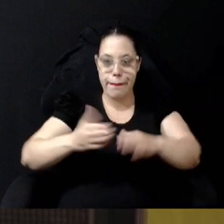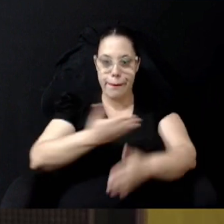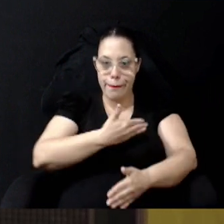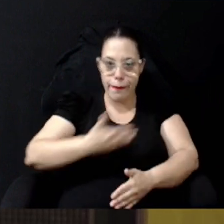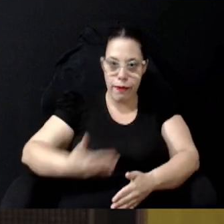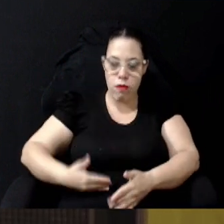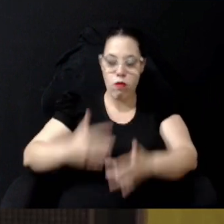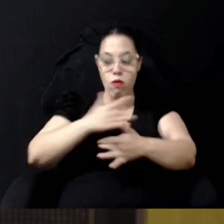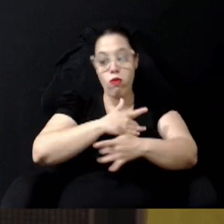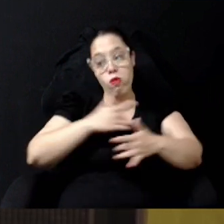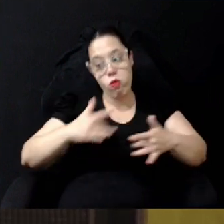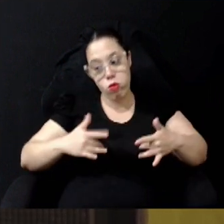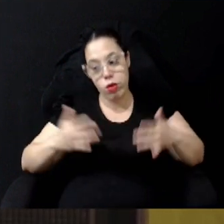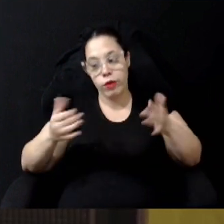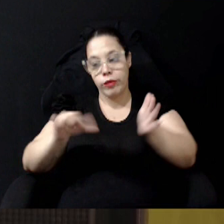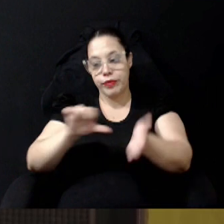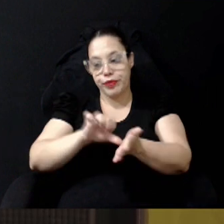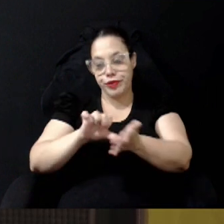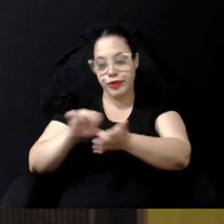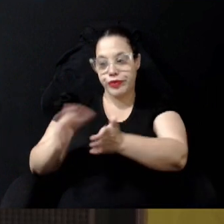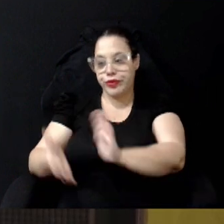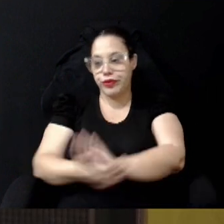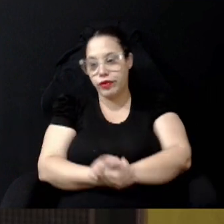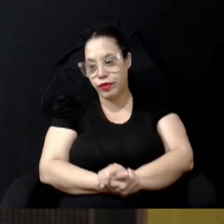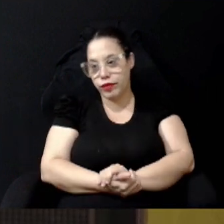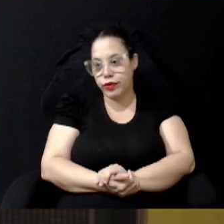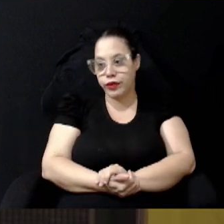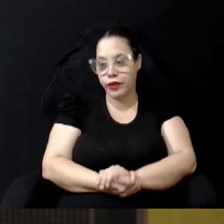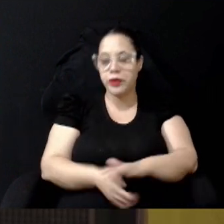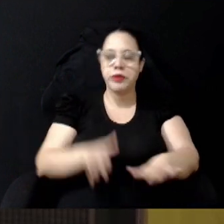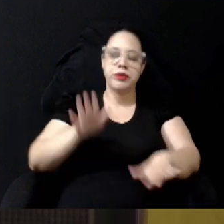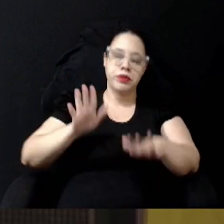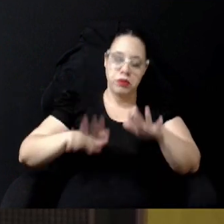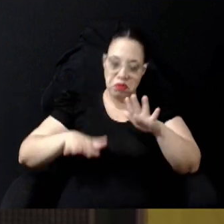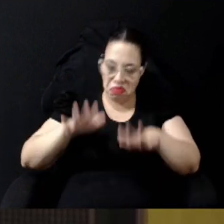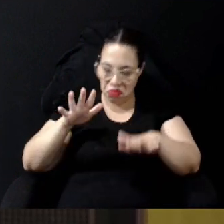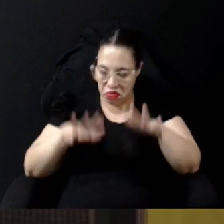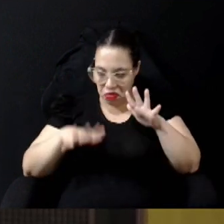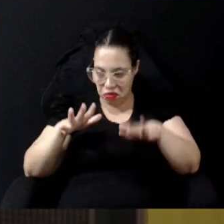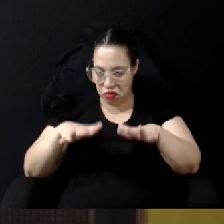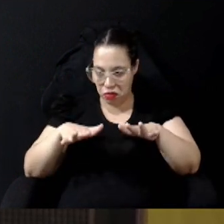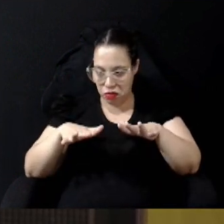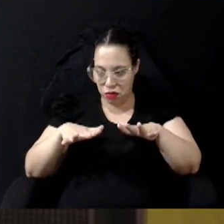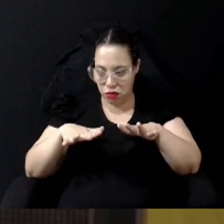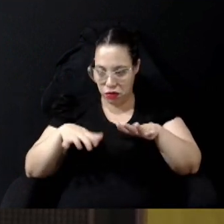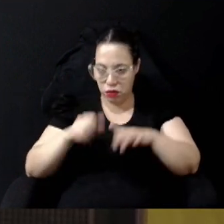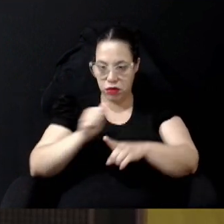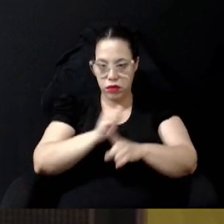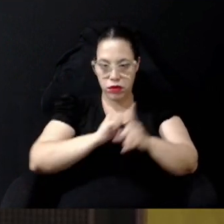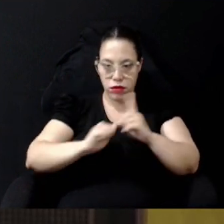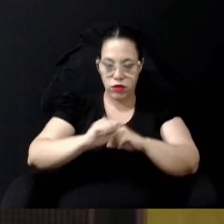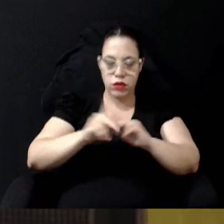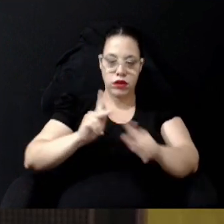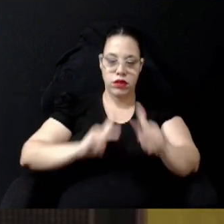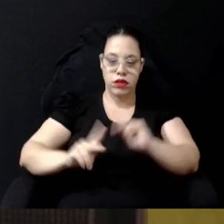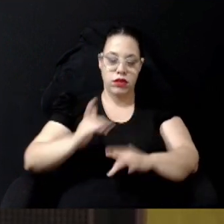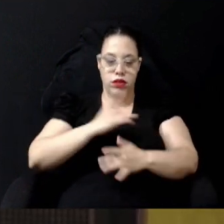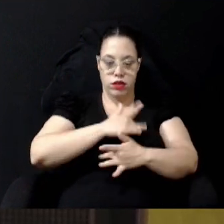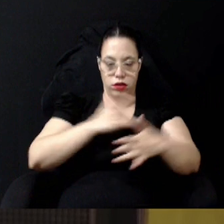Saúde, da mobilização dos movimentos populares de saúde da nossa